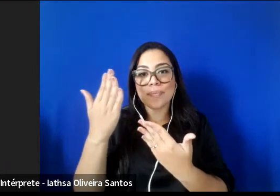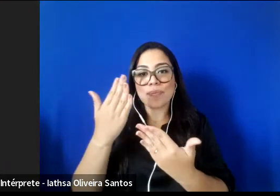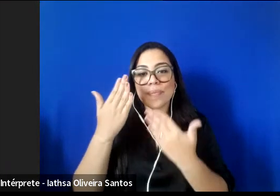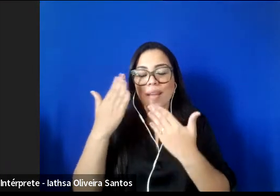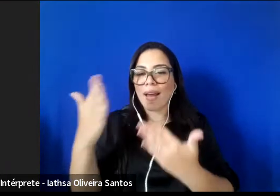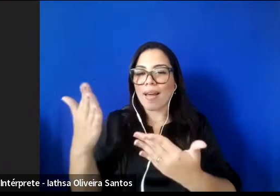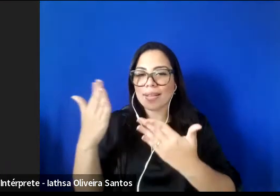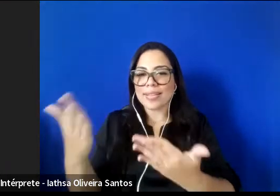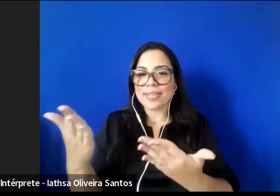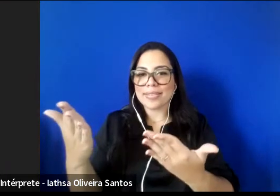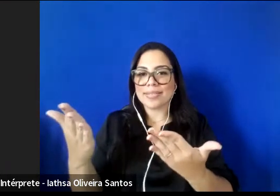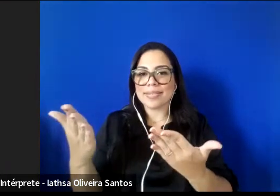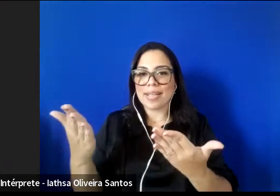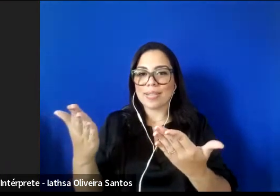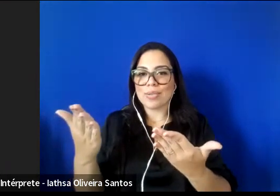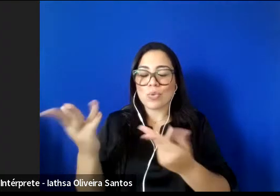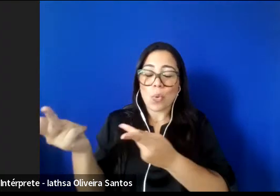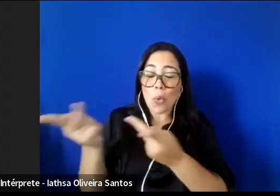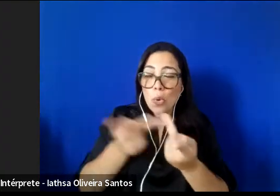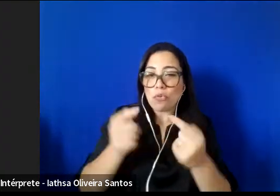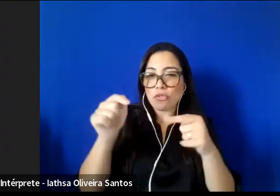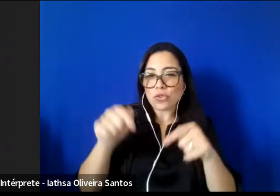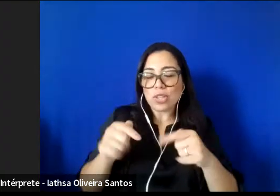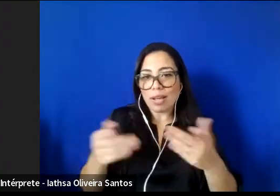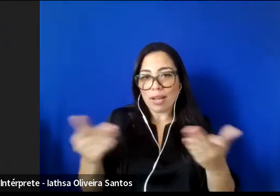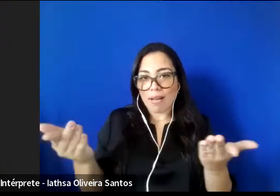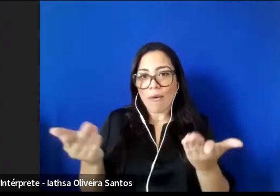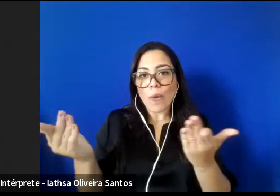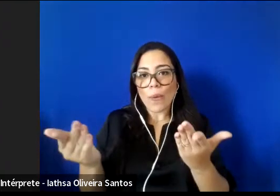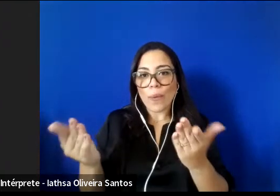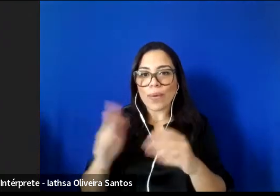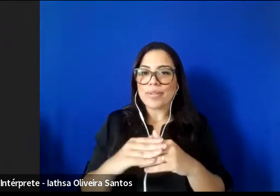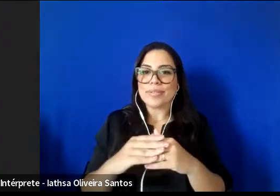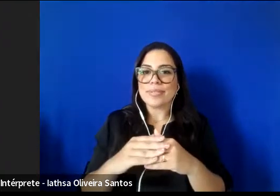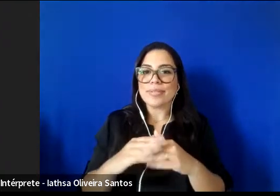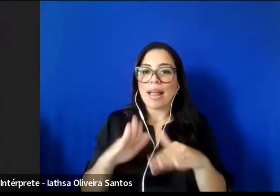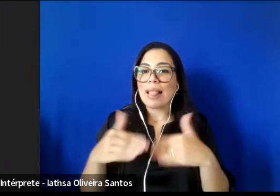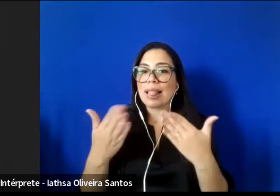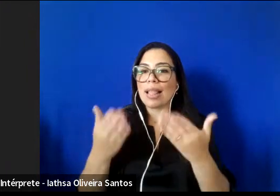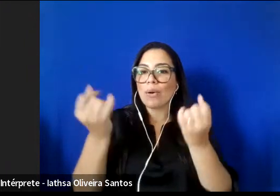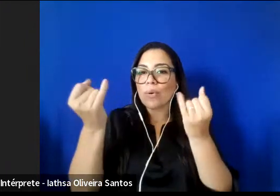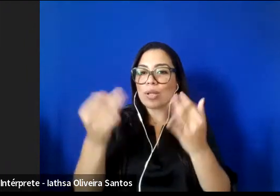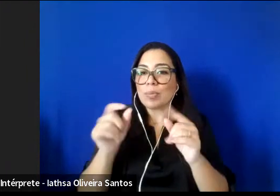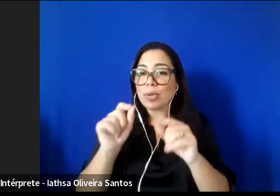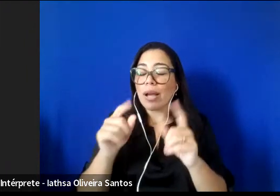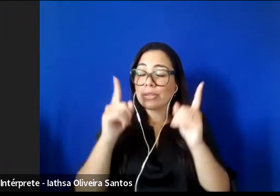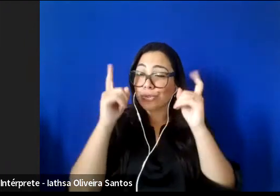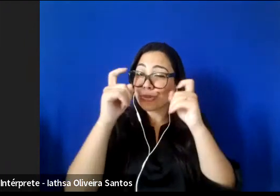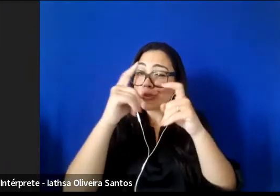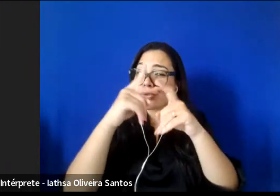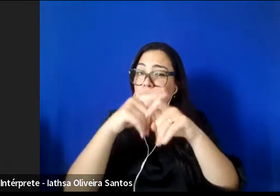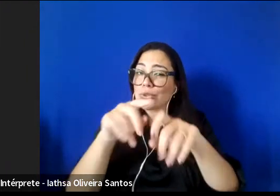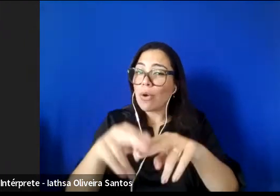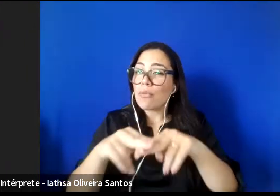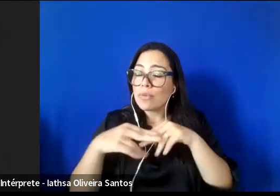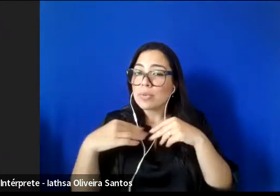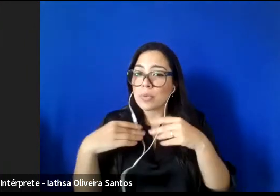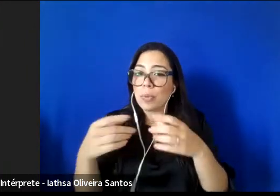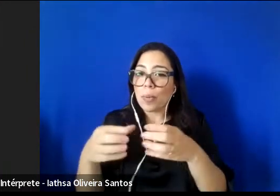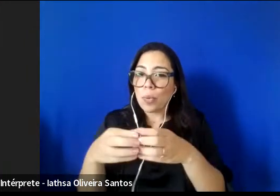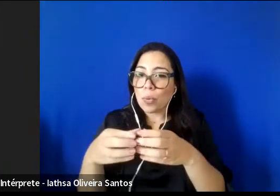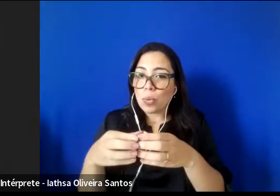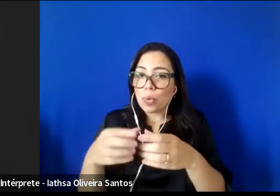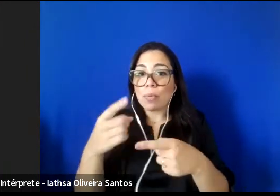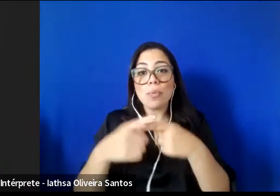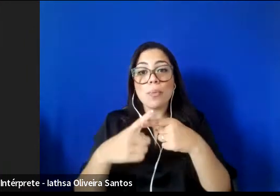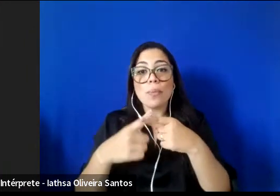imensamente a oportunidade de estar aqui. Devo dizer que é uma situação difícil para o meu núcleo, né? Para o nosso núcleo,